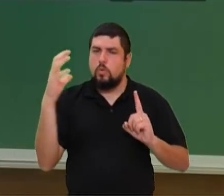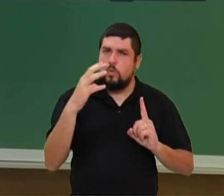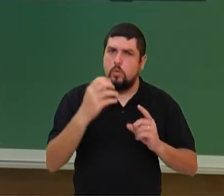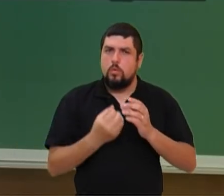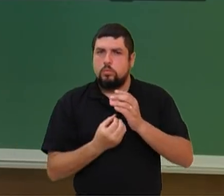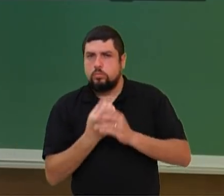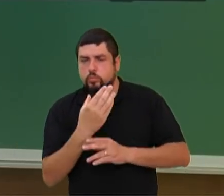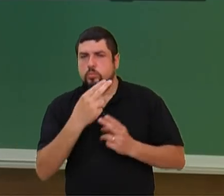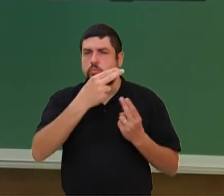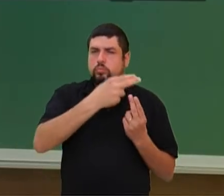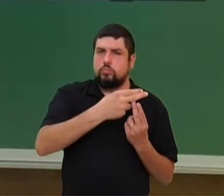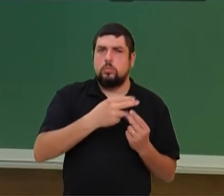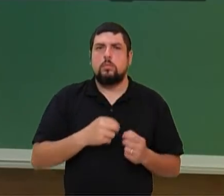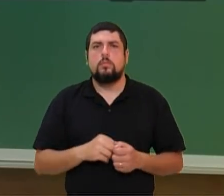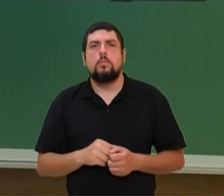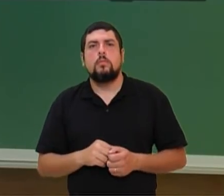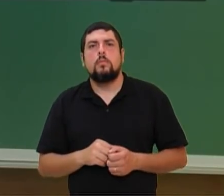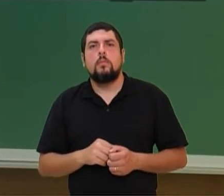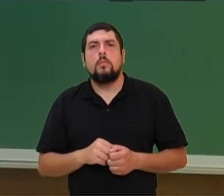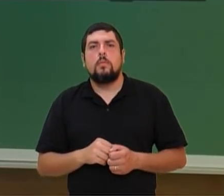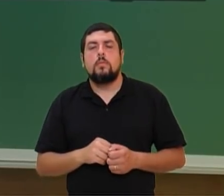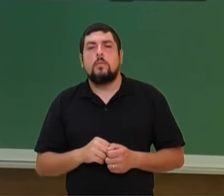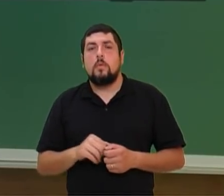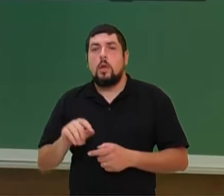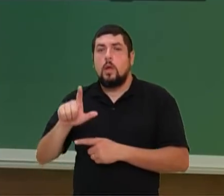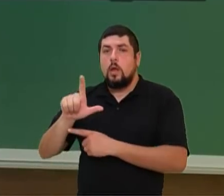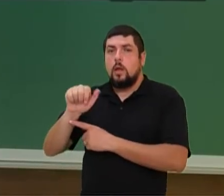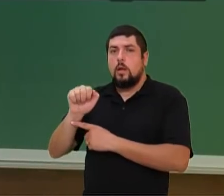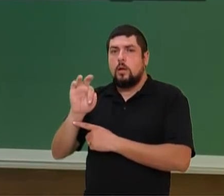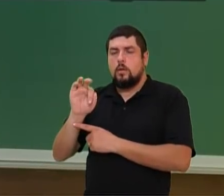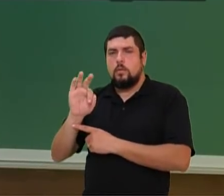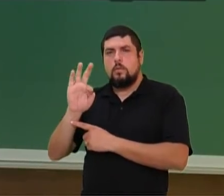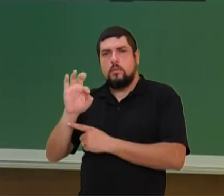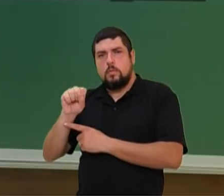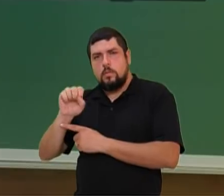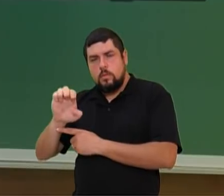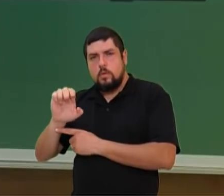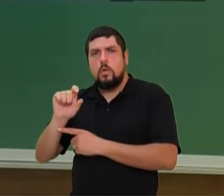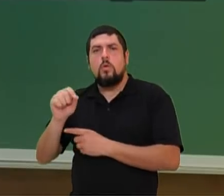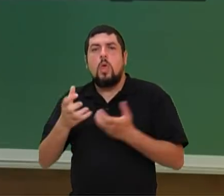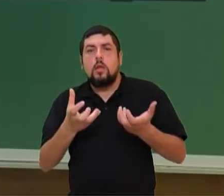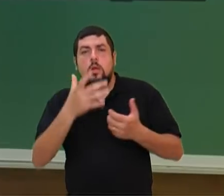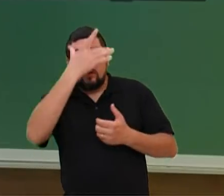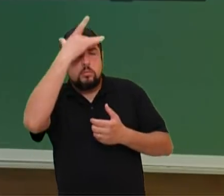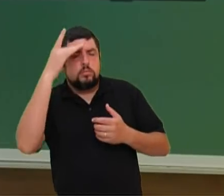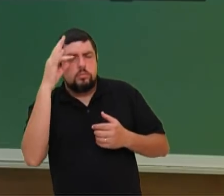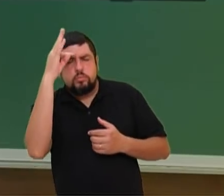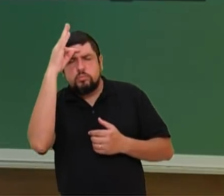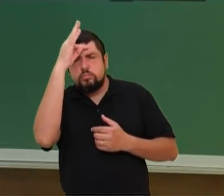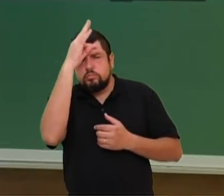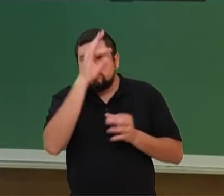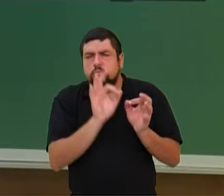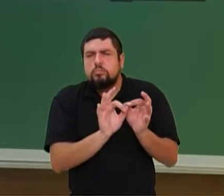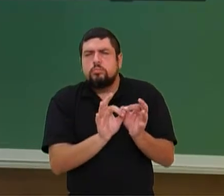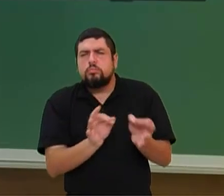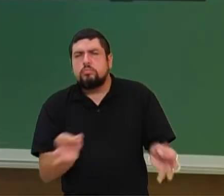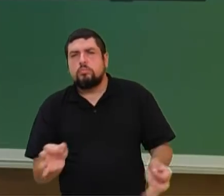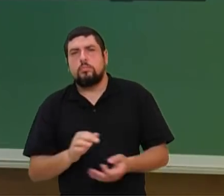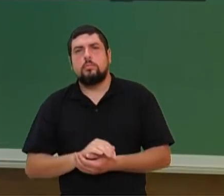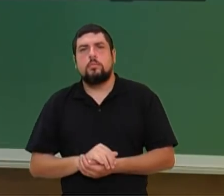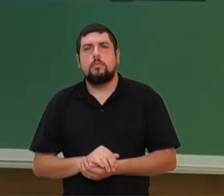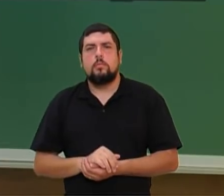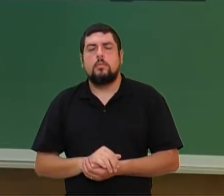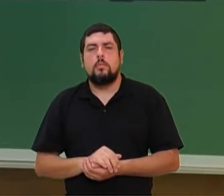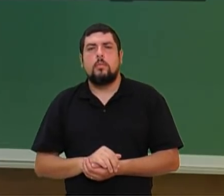Tse, fundador do taoísmo, preferia que as pessoas permanecessem simples e ingênuas como criança? Letra